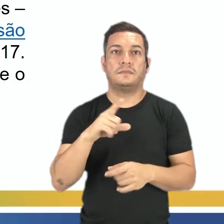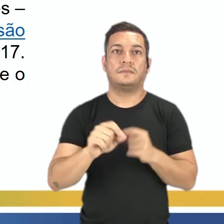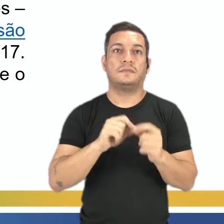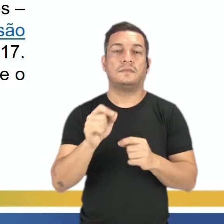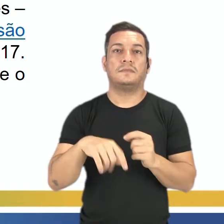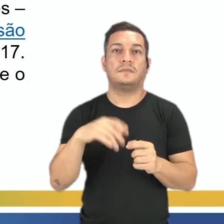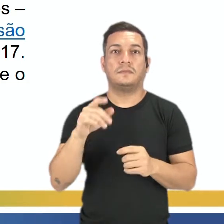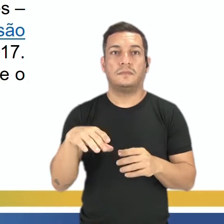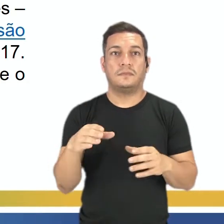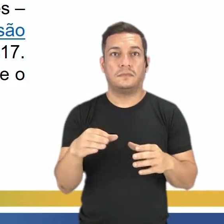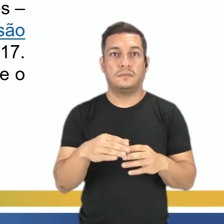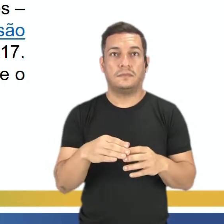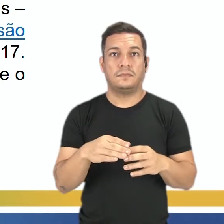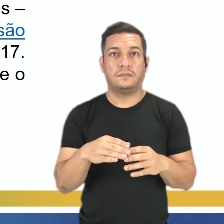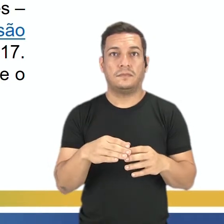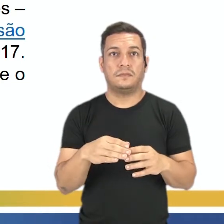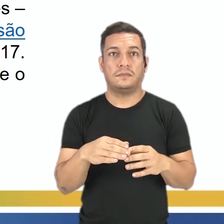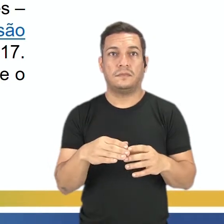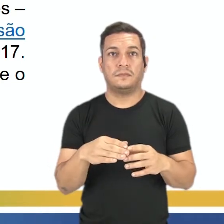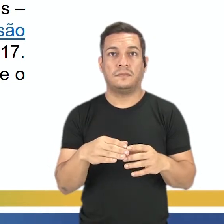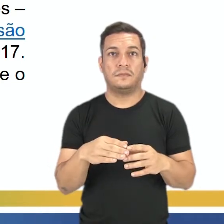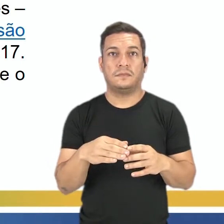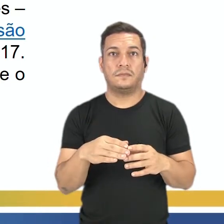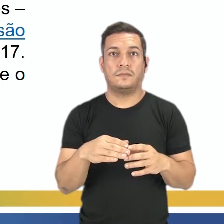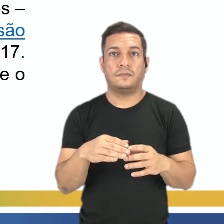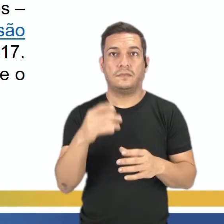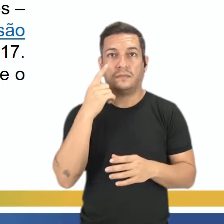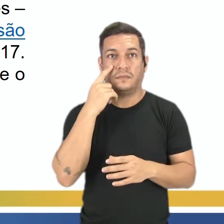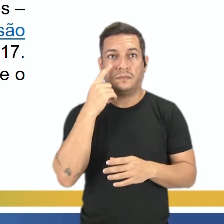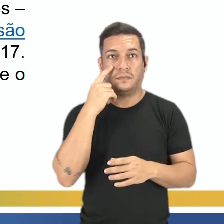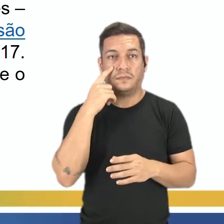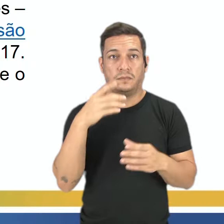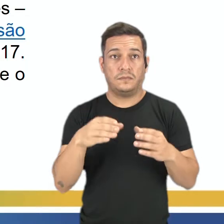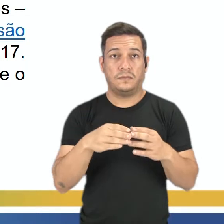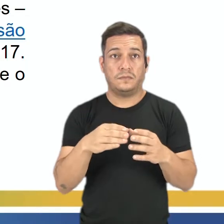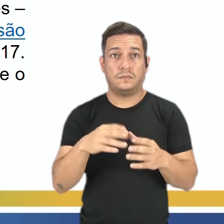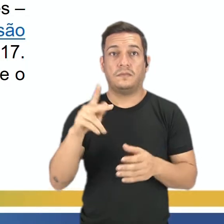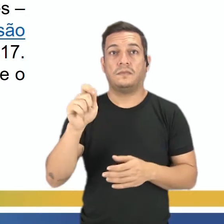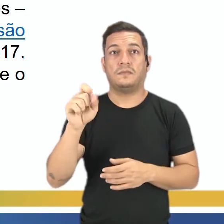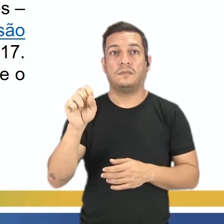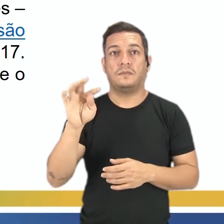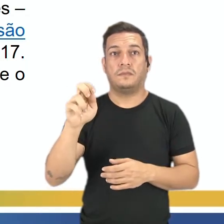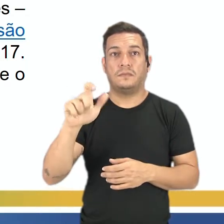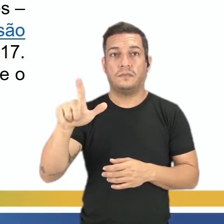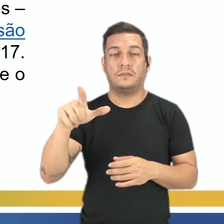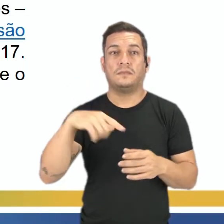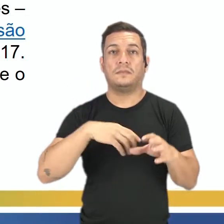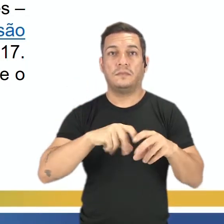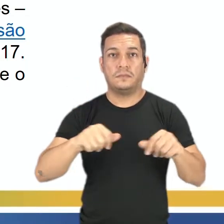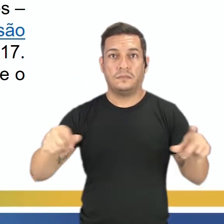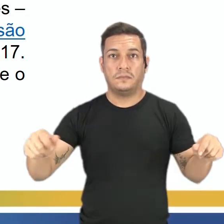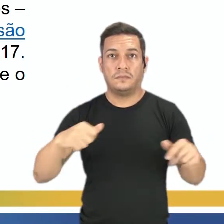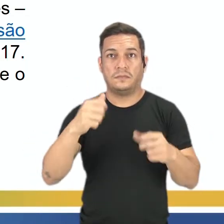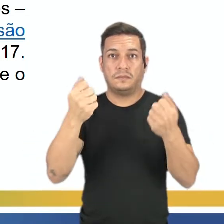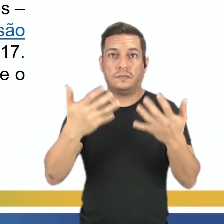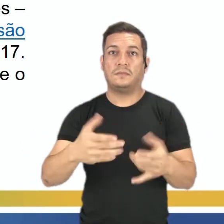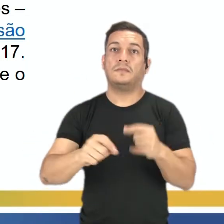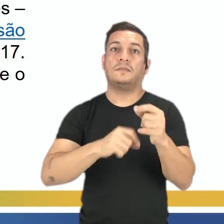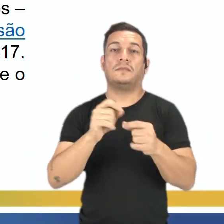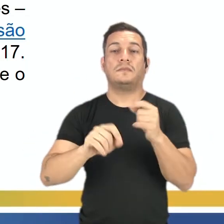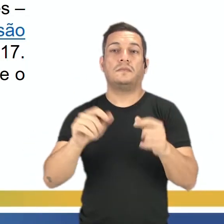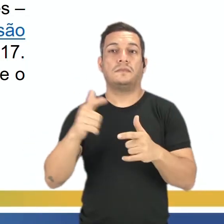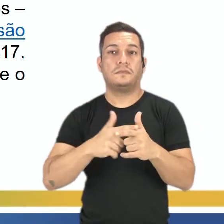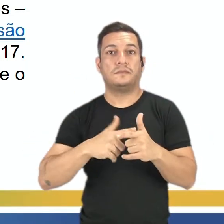Comissão Pastoral da Terra, né, através dessa comissão, eles relatam sobre esses conflitos que ocorreram no